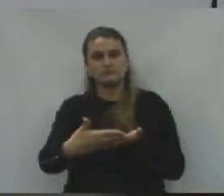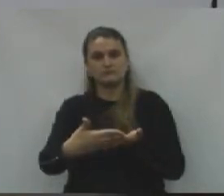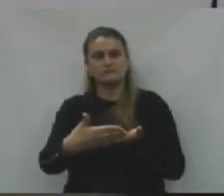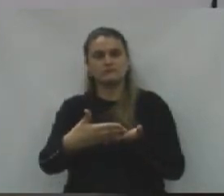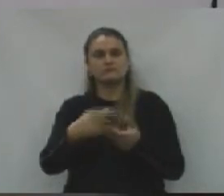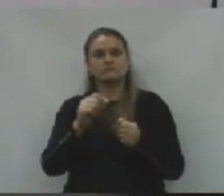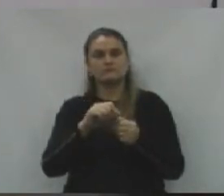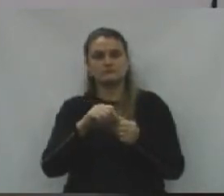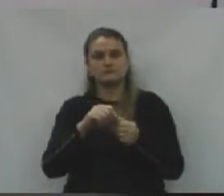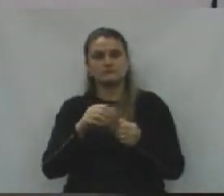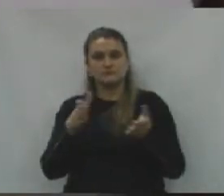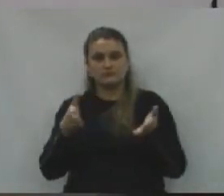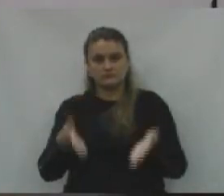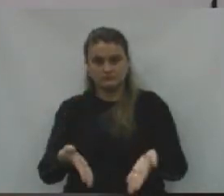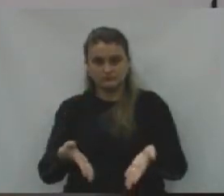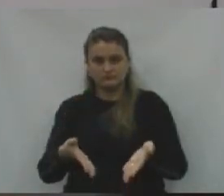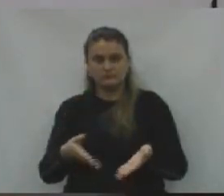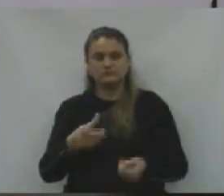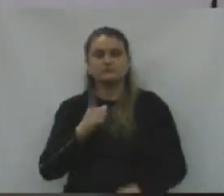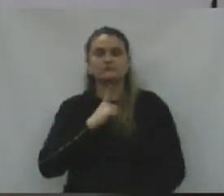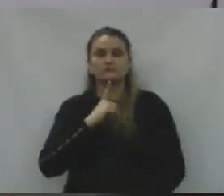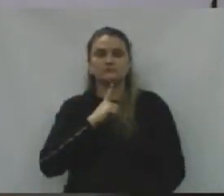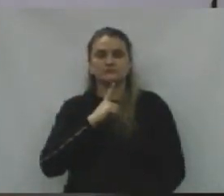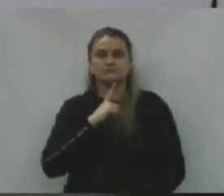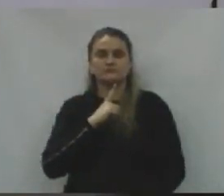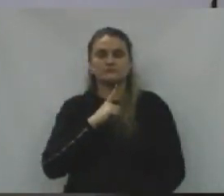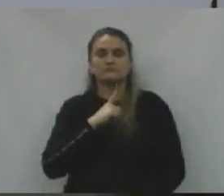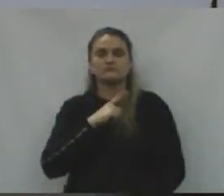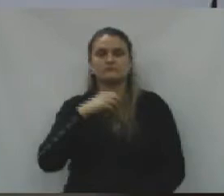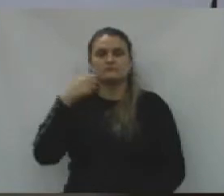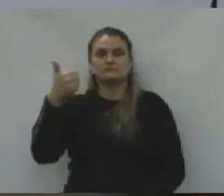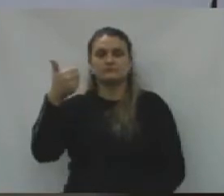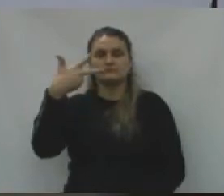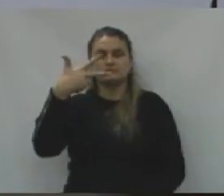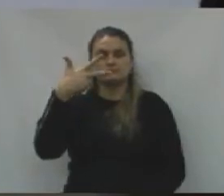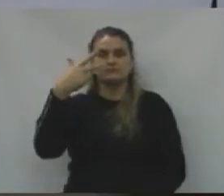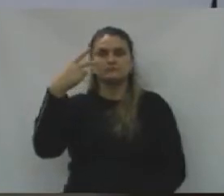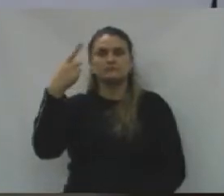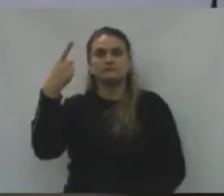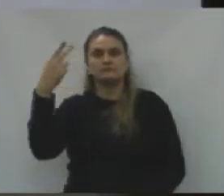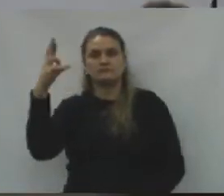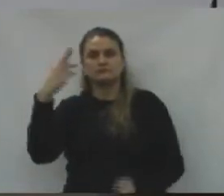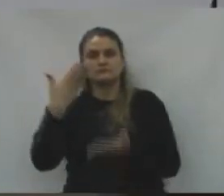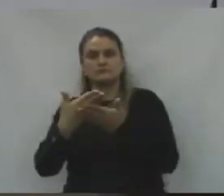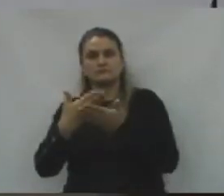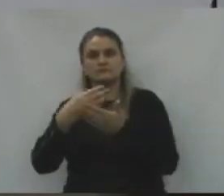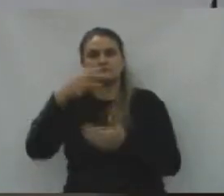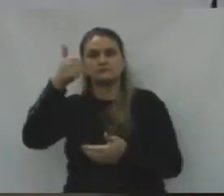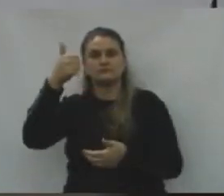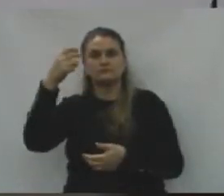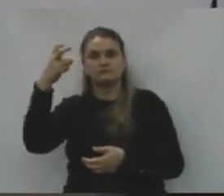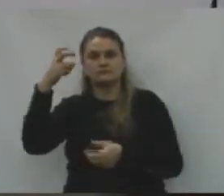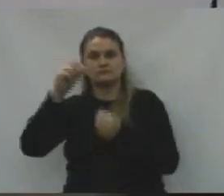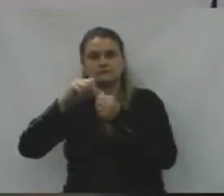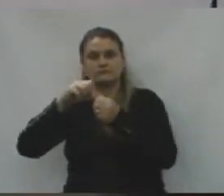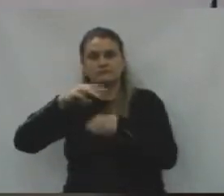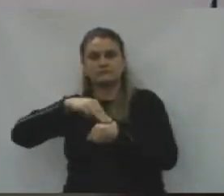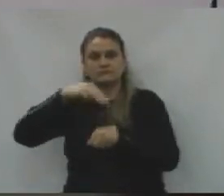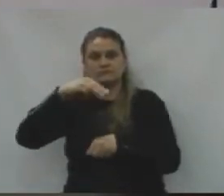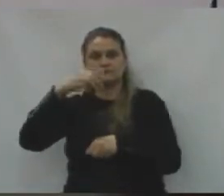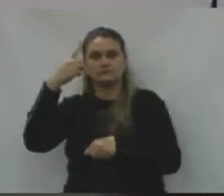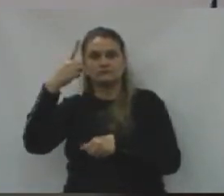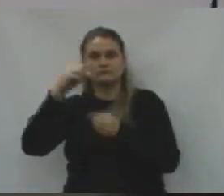iniciar. Mas hoje nós temos 13 doutorandos, 15 mestrandos e 1